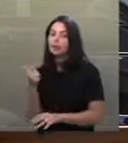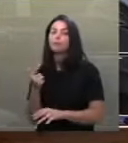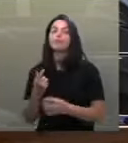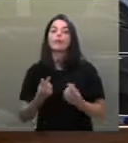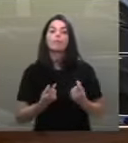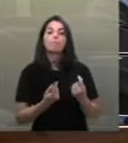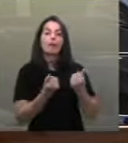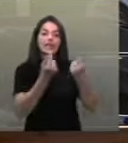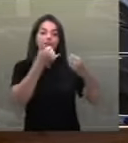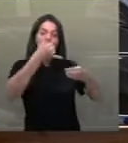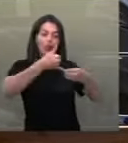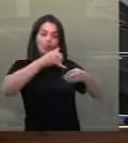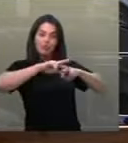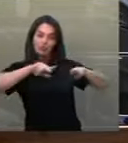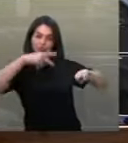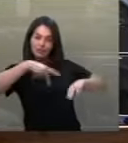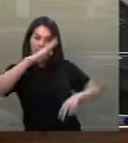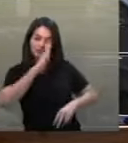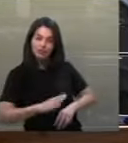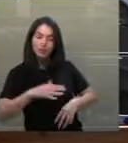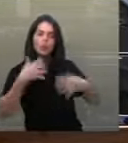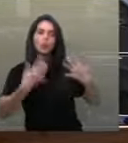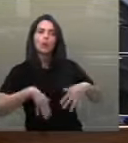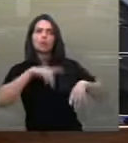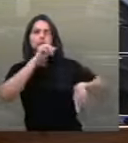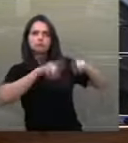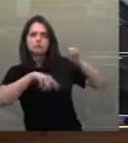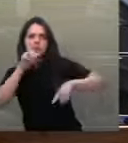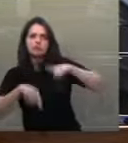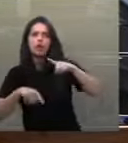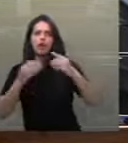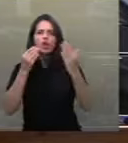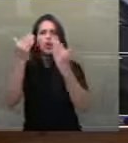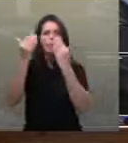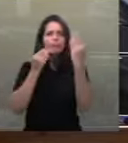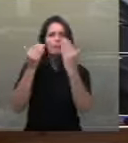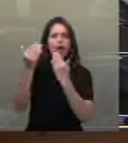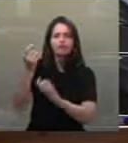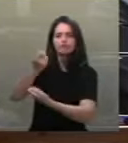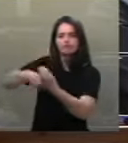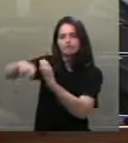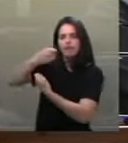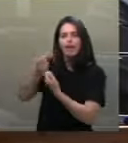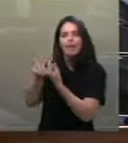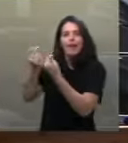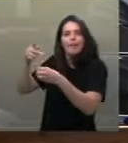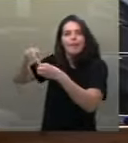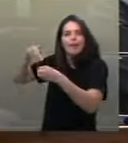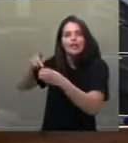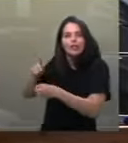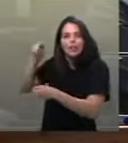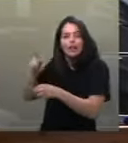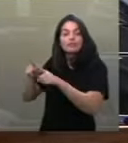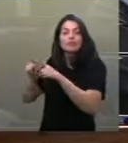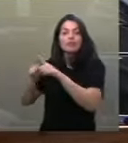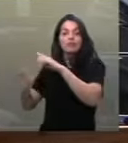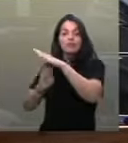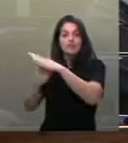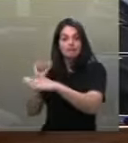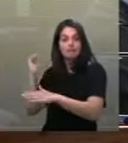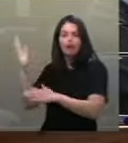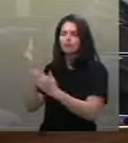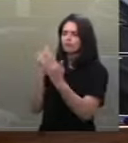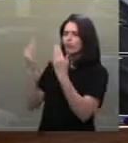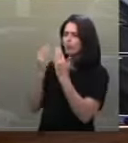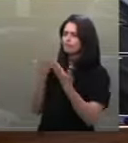o precário equilíbrio entre os preços de mercado, entre aspas, da Petrobras e dos importadores. De